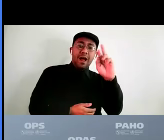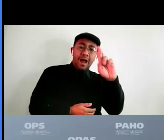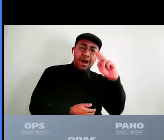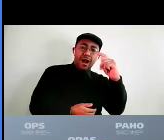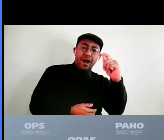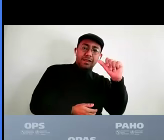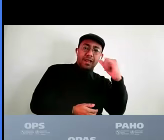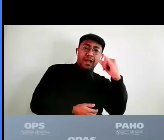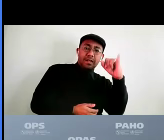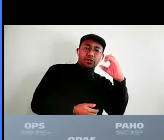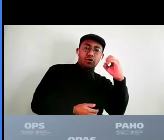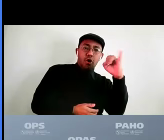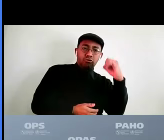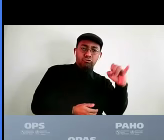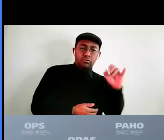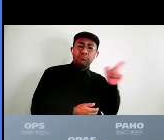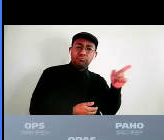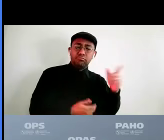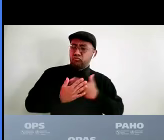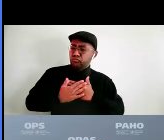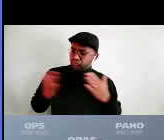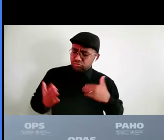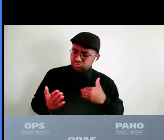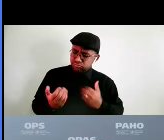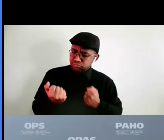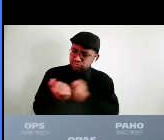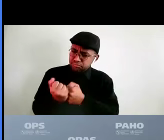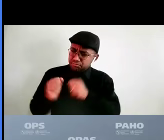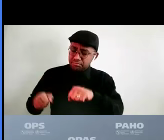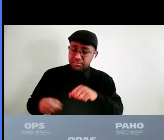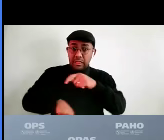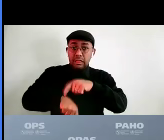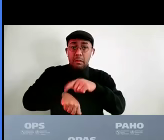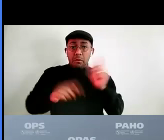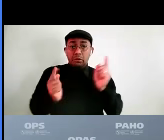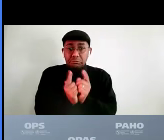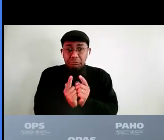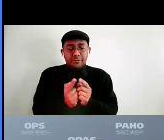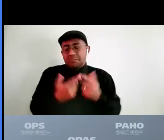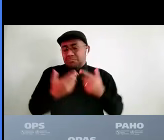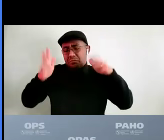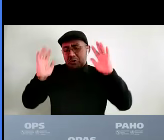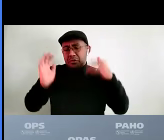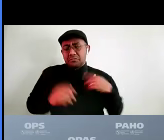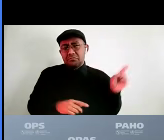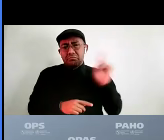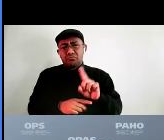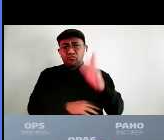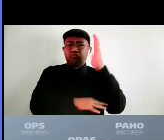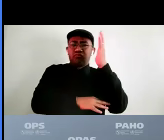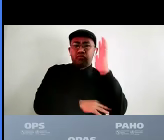acompanhar, apesar do pouco tempo que tivemos para preparar este evento. A Maia é oficial técnica de